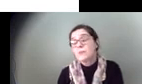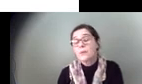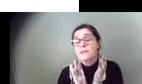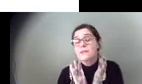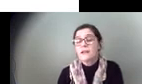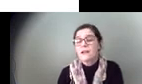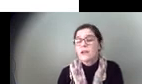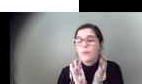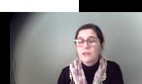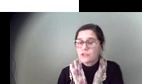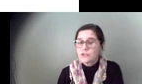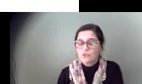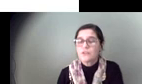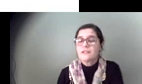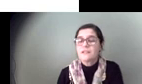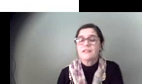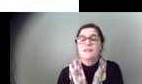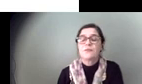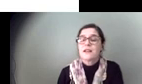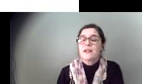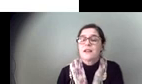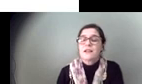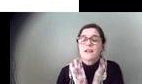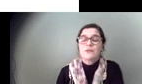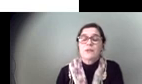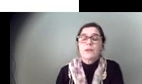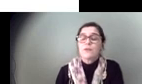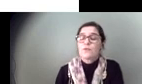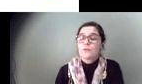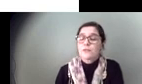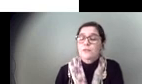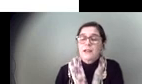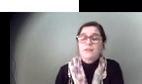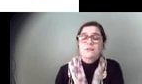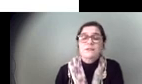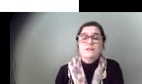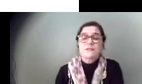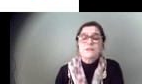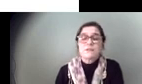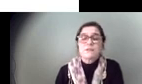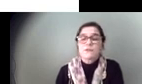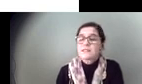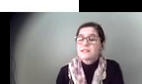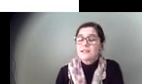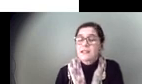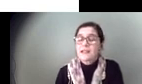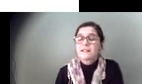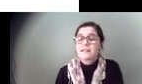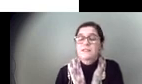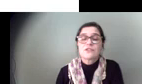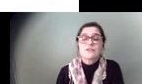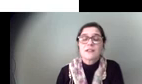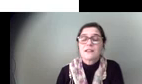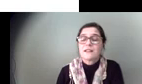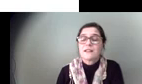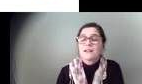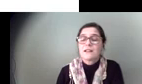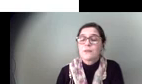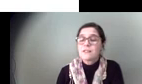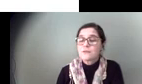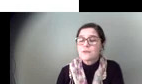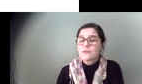coisas boas, é uma grande ajuda, né? Então, o trabalho voluntário, tantas pessoas necessitadas, e a gente vê